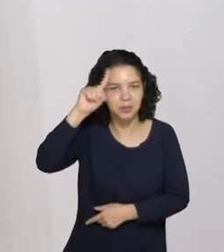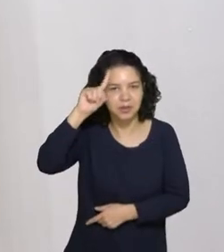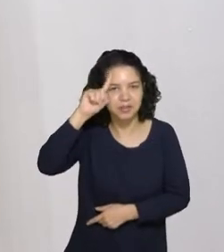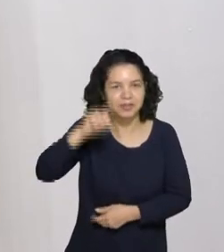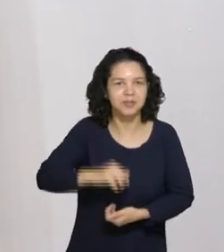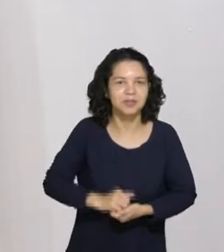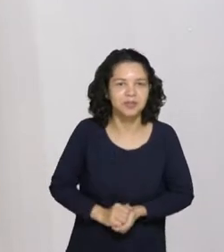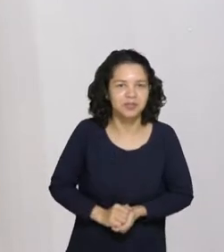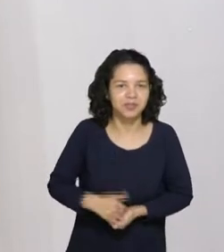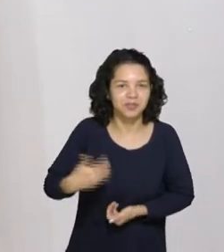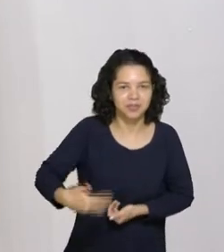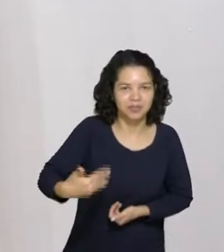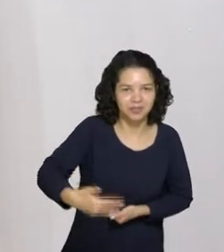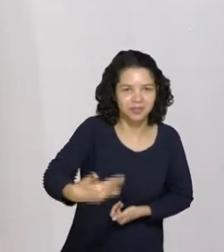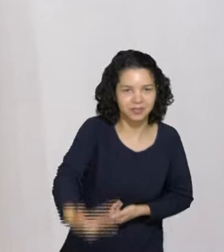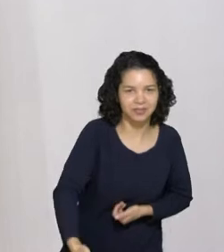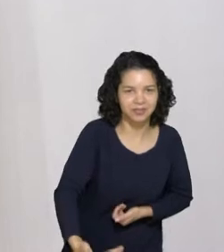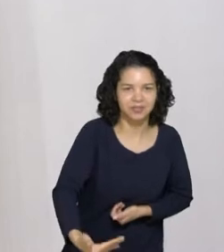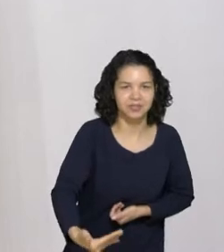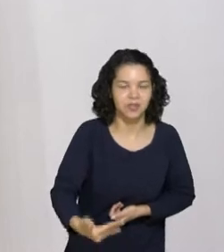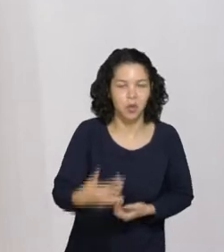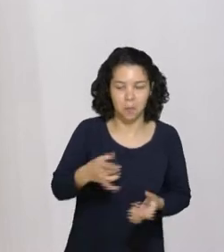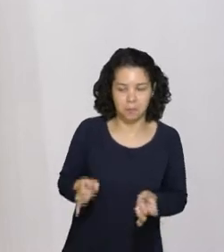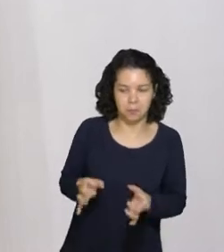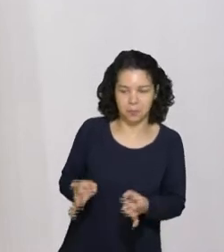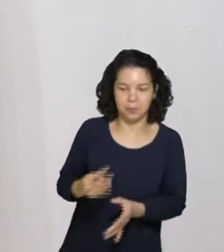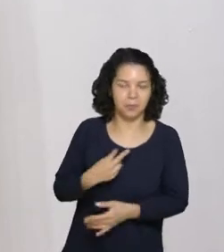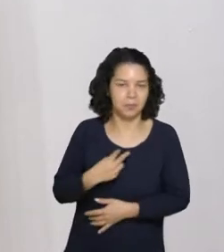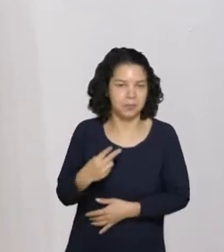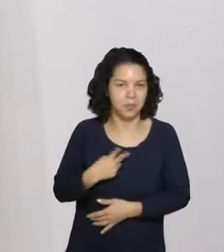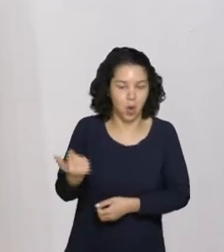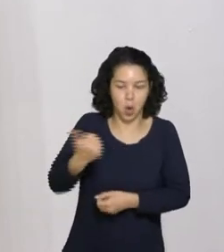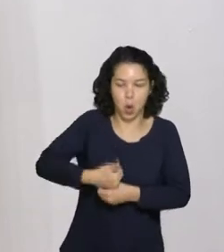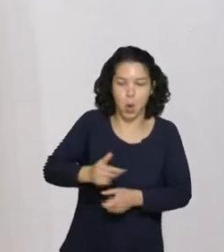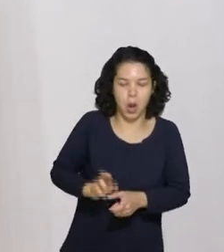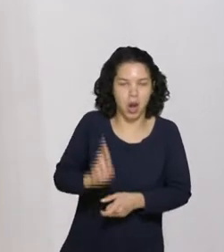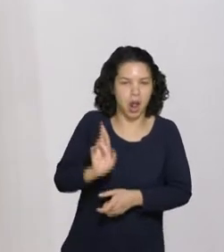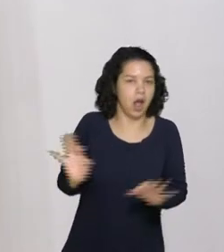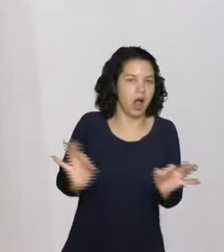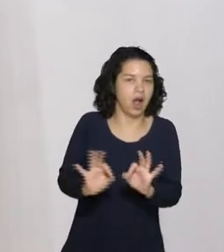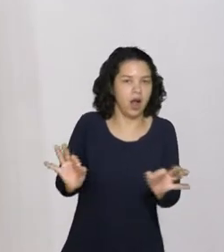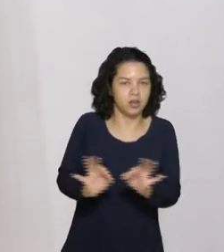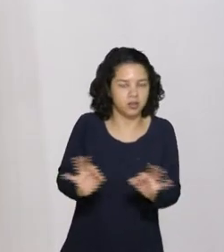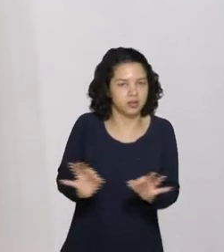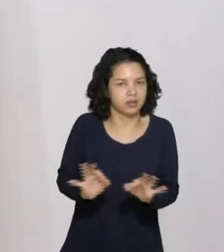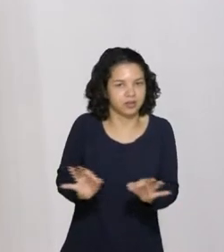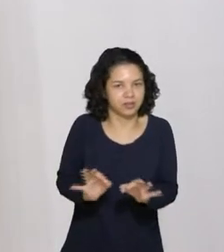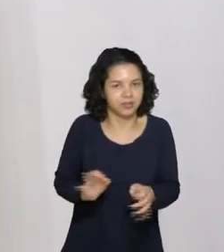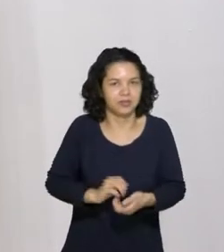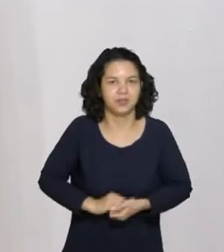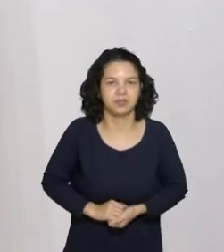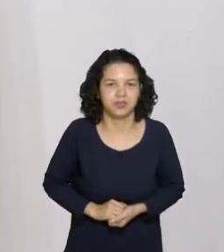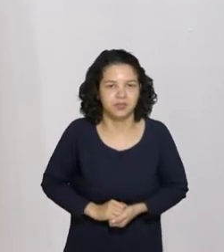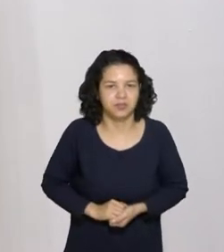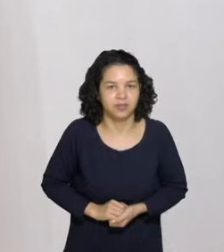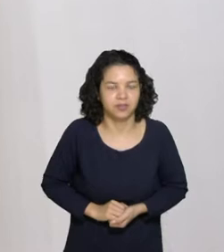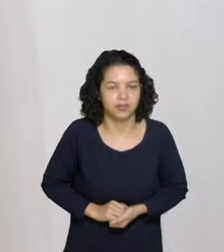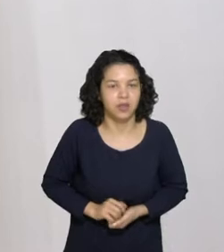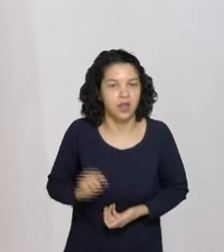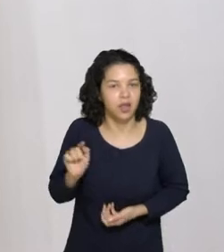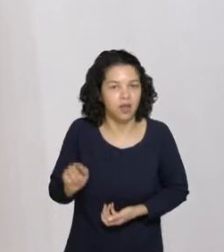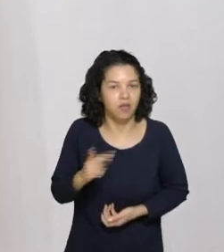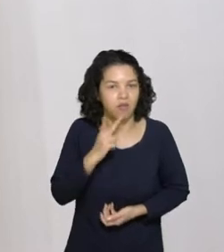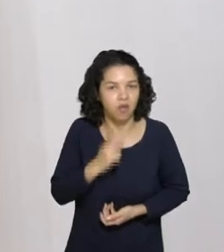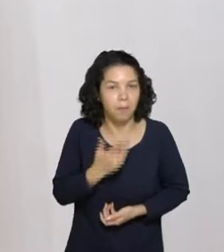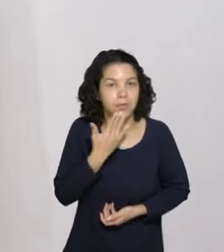e não podem usufruir, não podem vender, não são dono, ninguém indeniza. Aí depois diz assim que quem não fez o